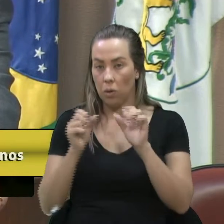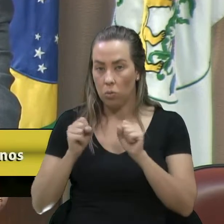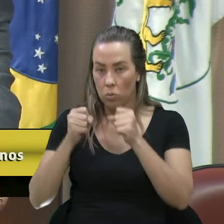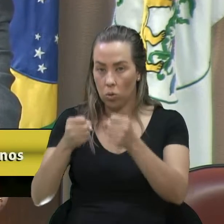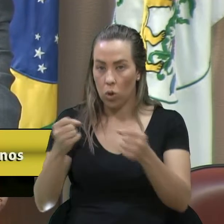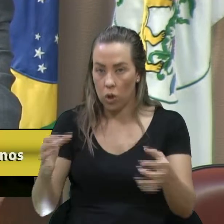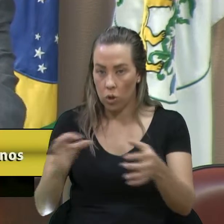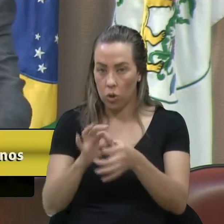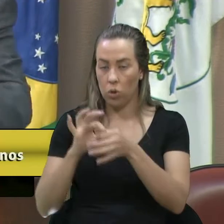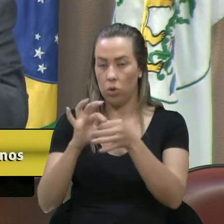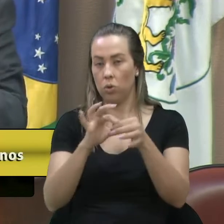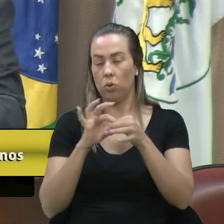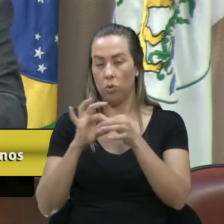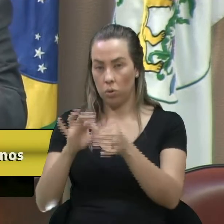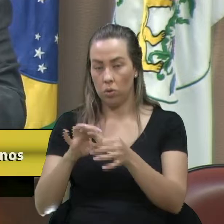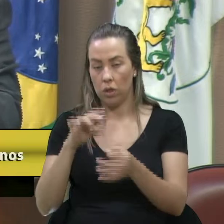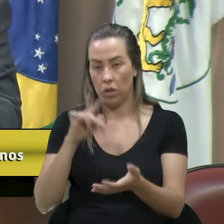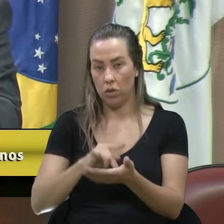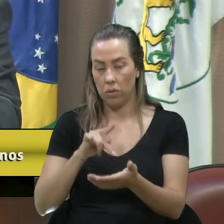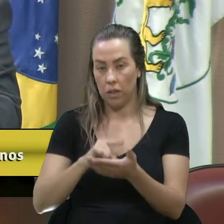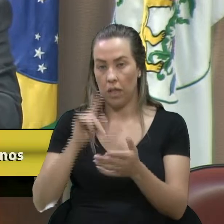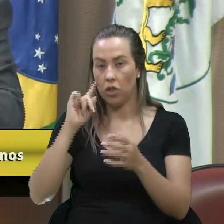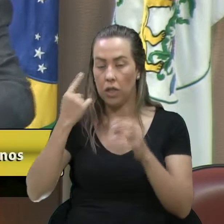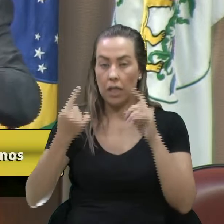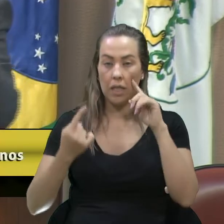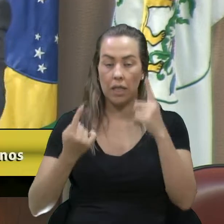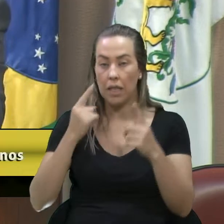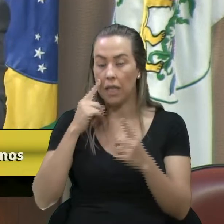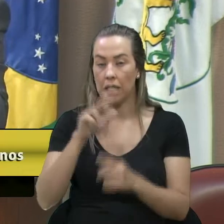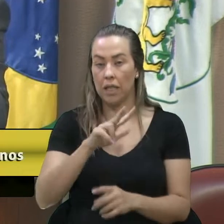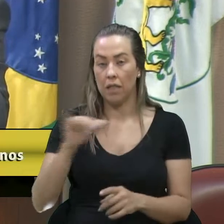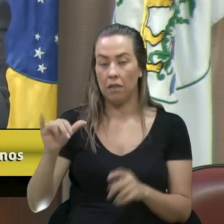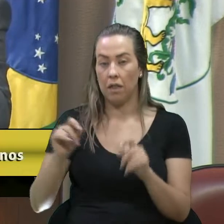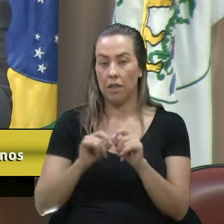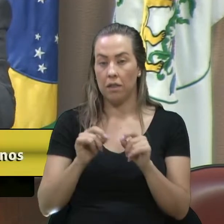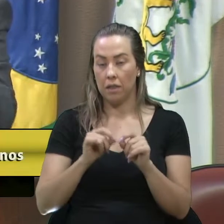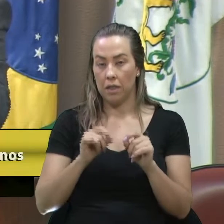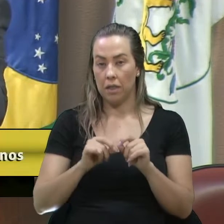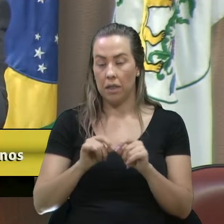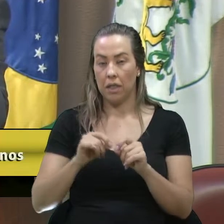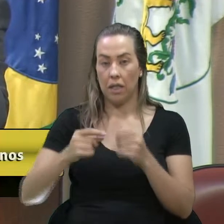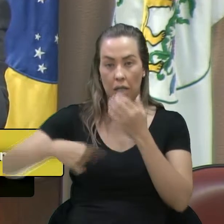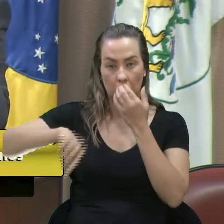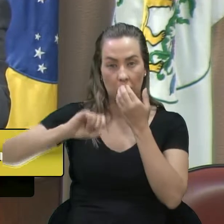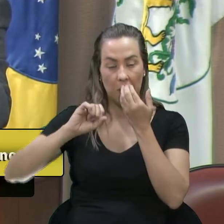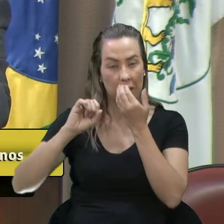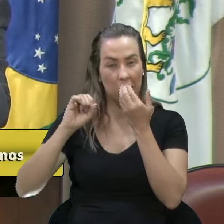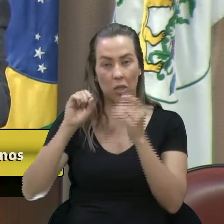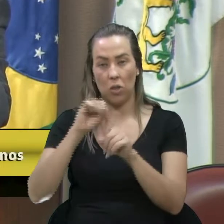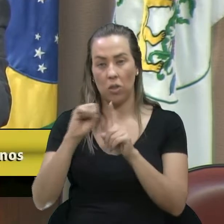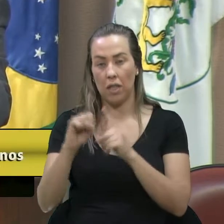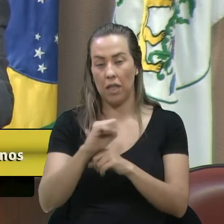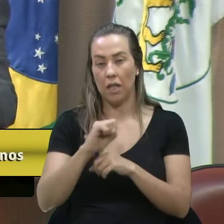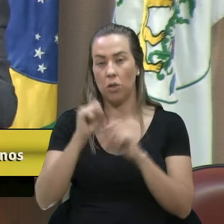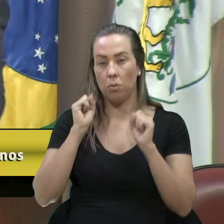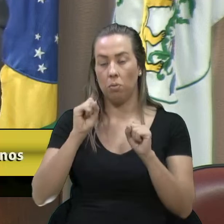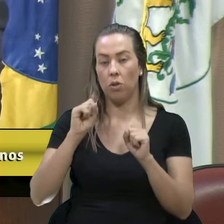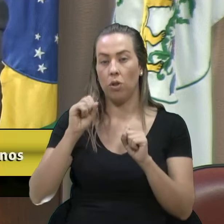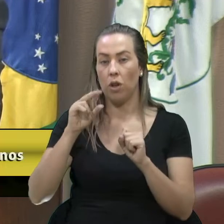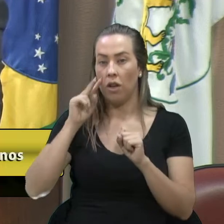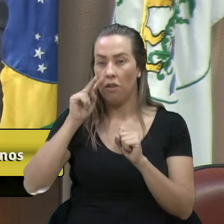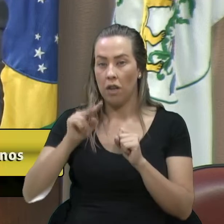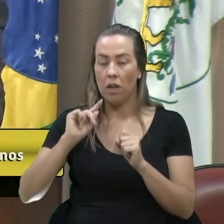enfrentar com realmente ideias que vai fazer com que a nossa sociedade possa ver o lixo de uma